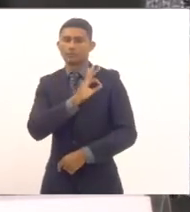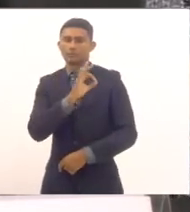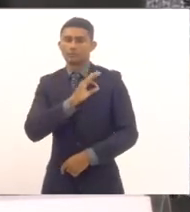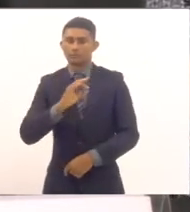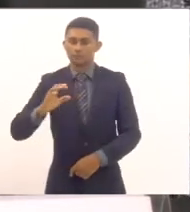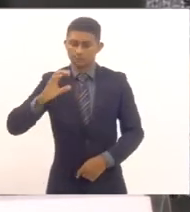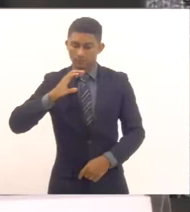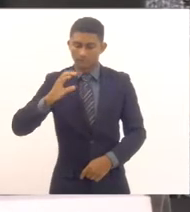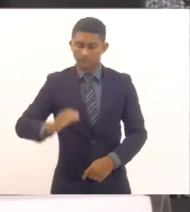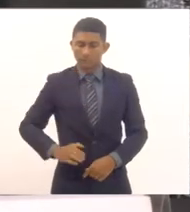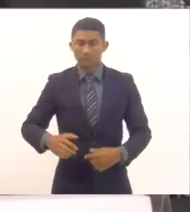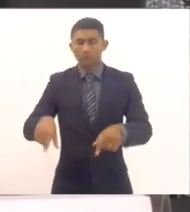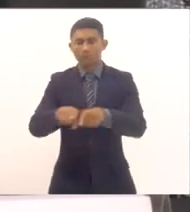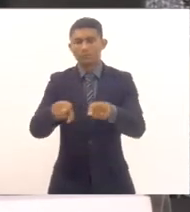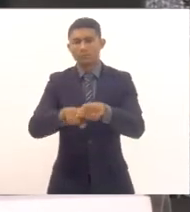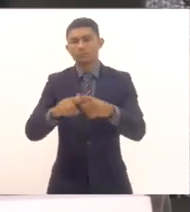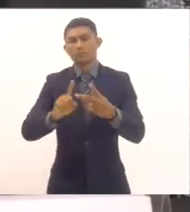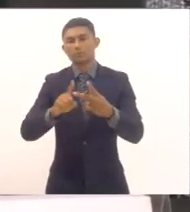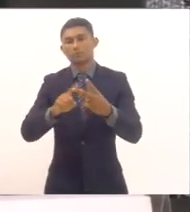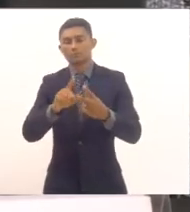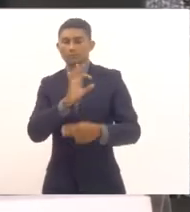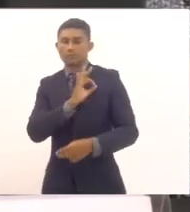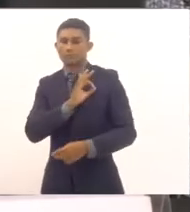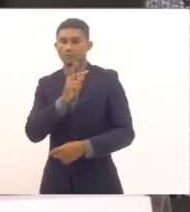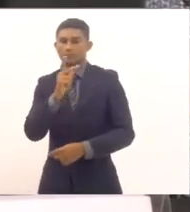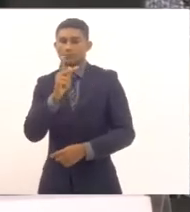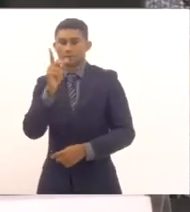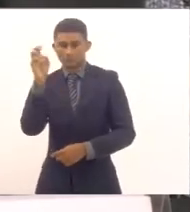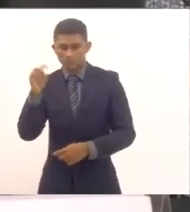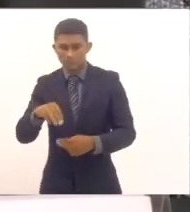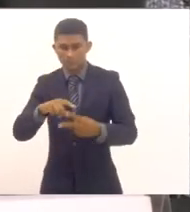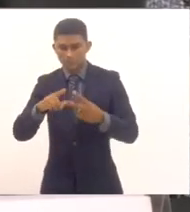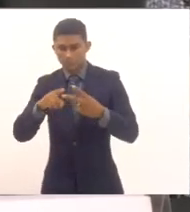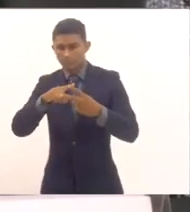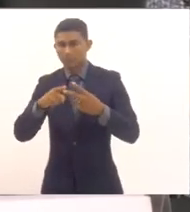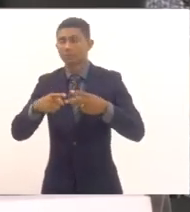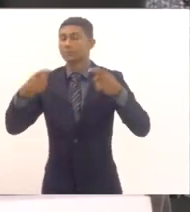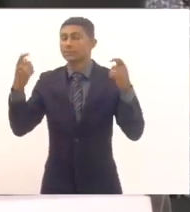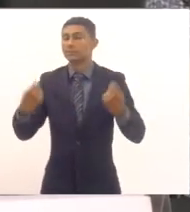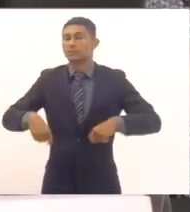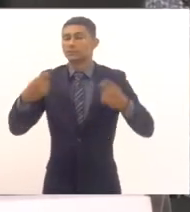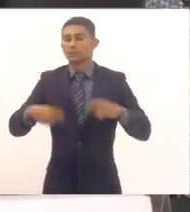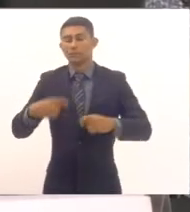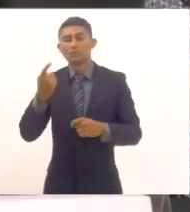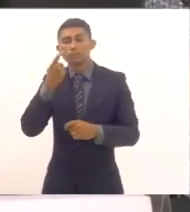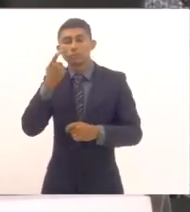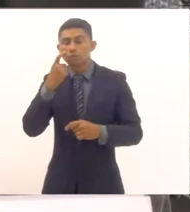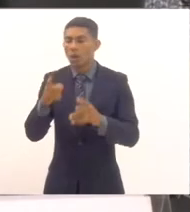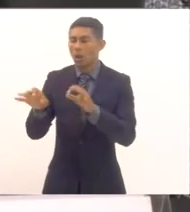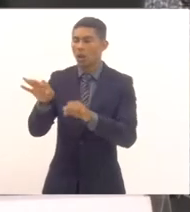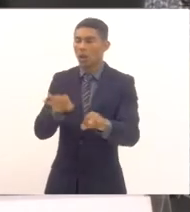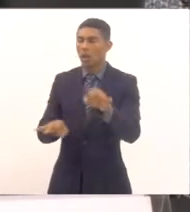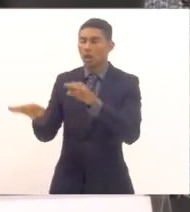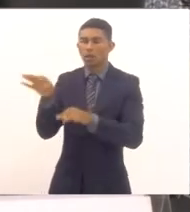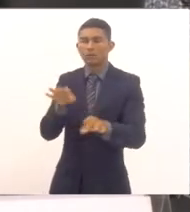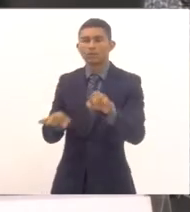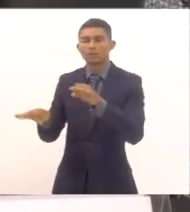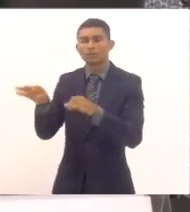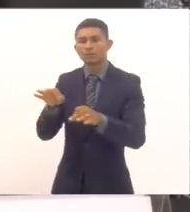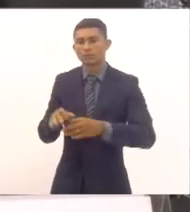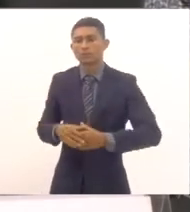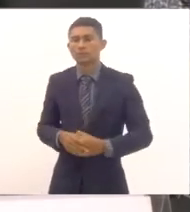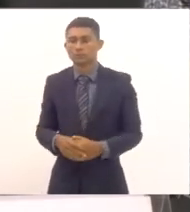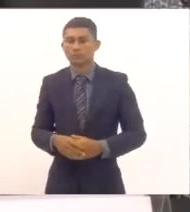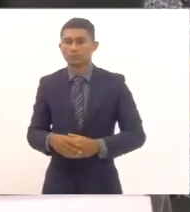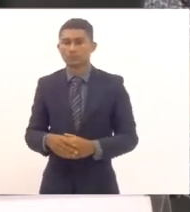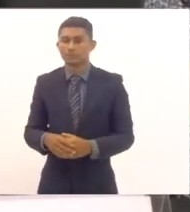junto com a polícia militar dele aquele shillocar há ali